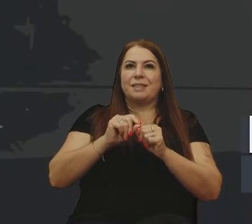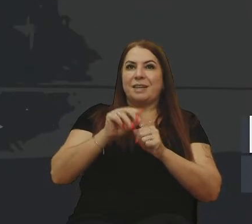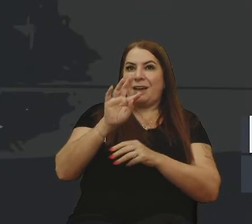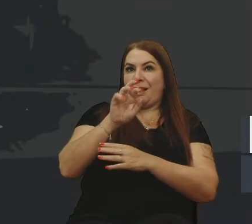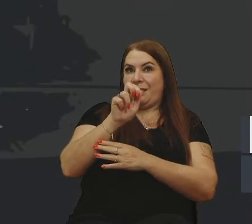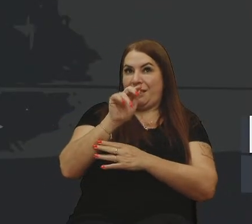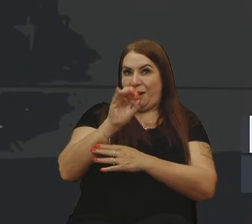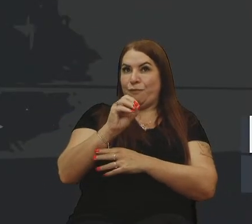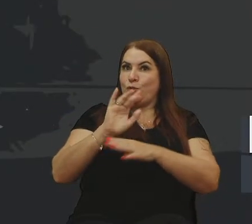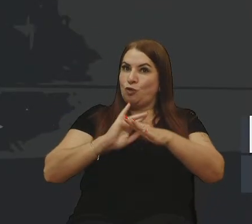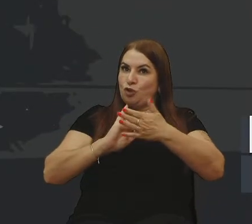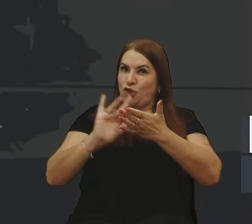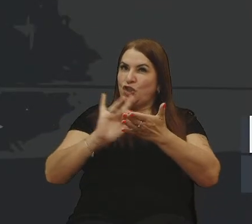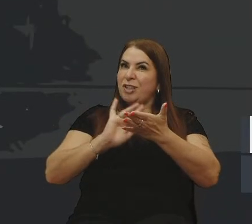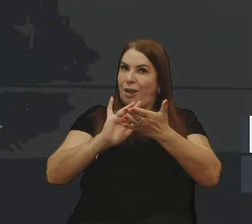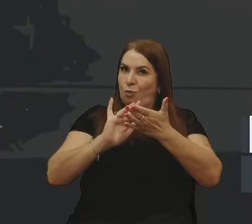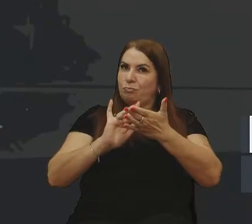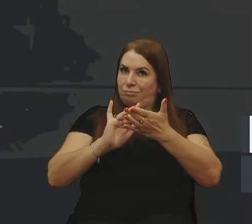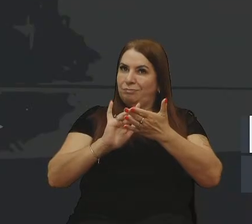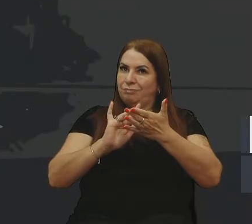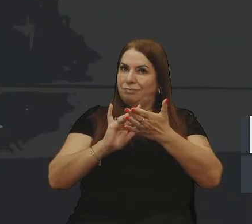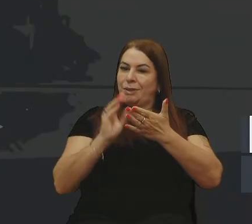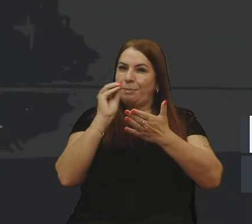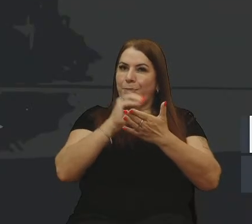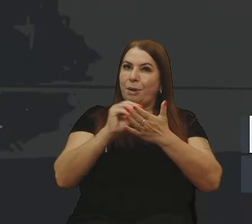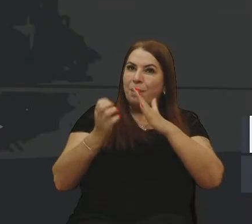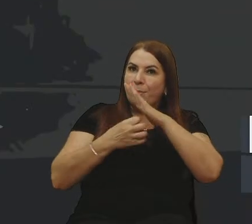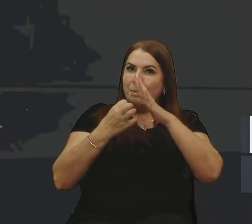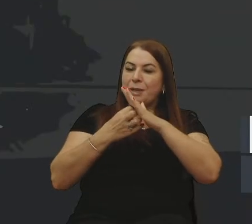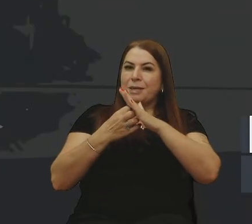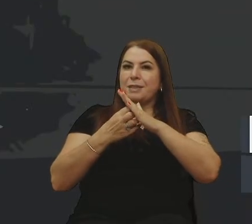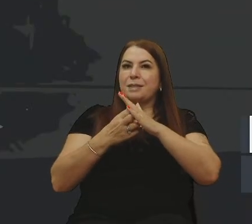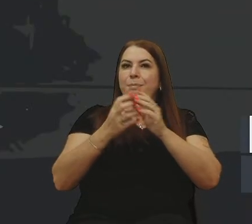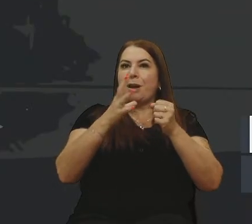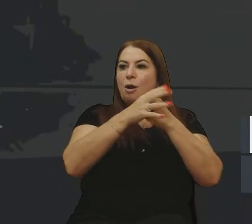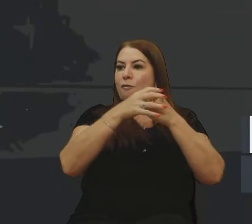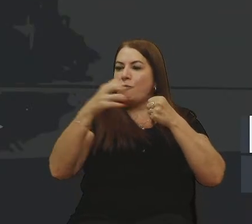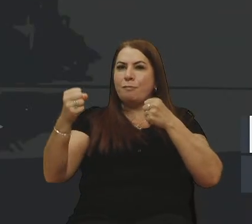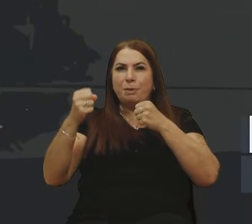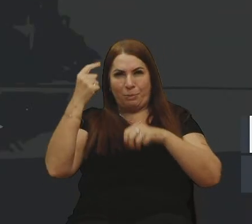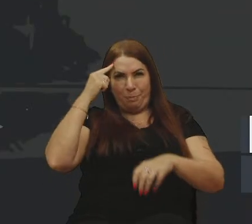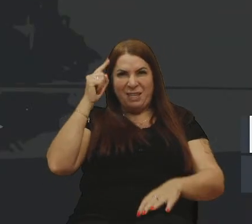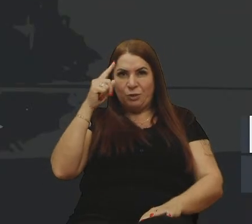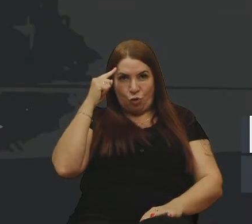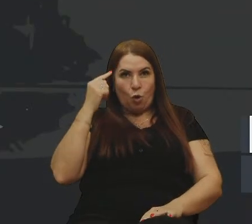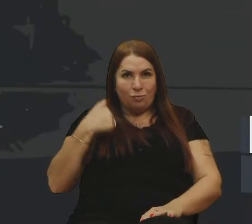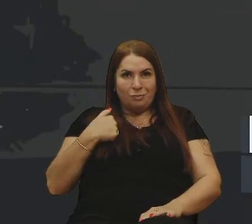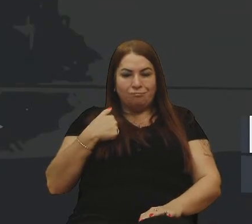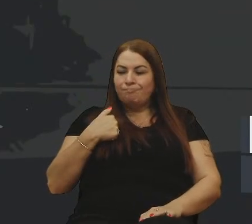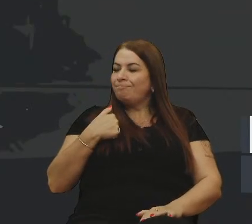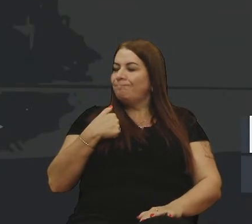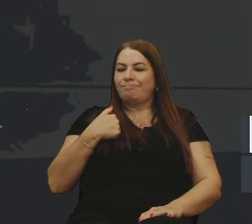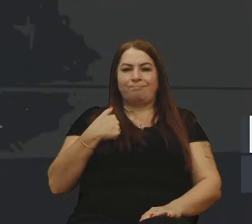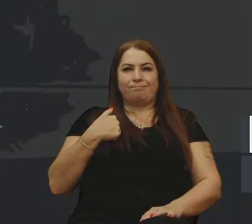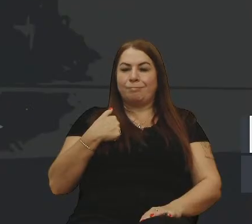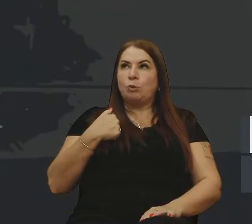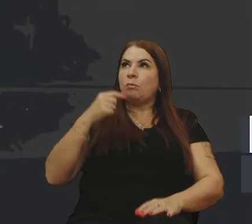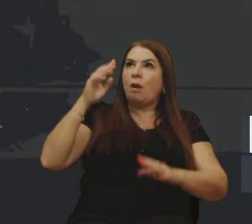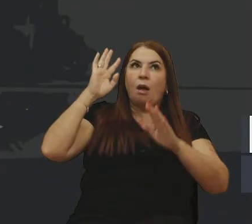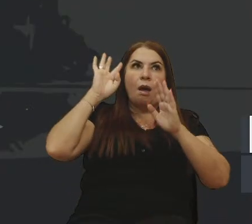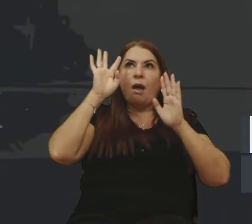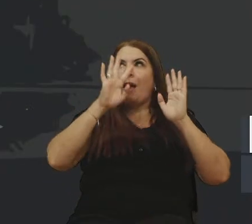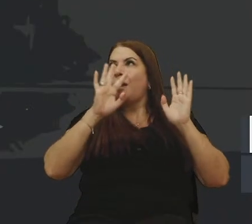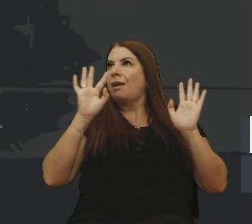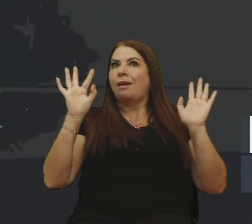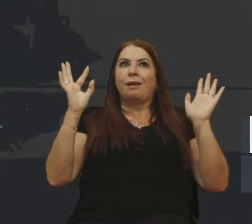já tinha naquela época, tá? Se dava para pegar uma empresa para vender franquia para nós, pergunta se eu tinha noção disso. Eu estava vislumbrado, eu estava